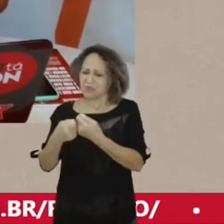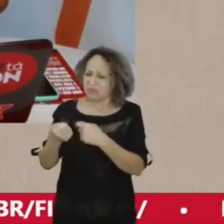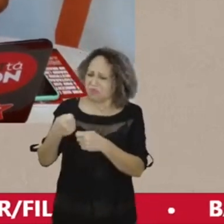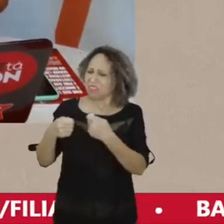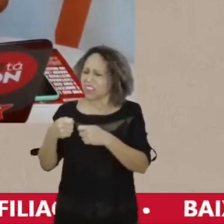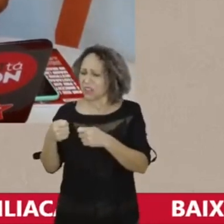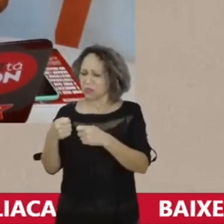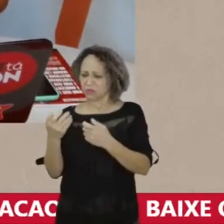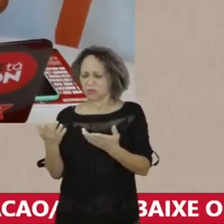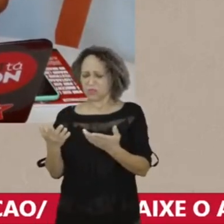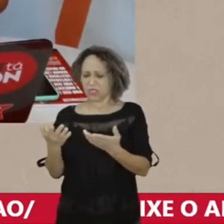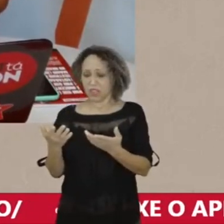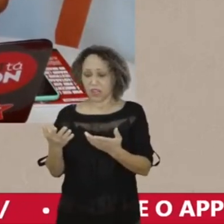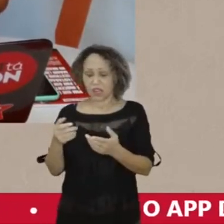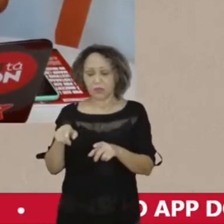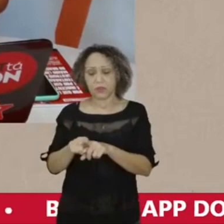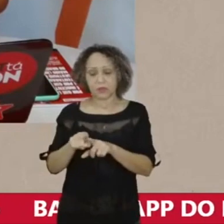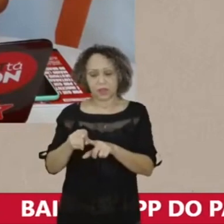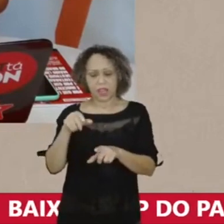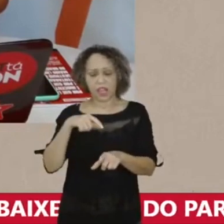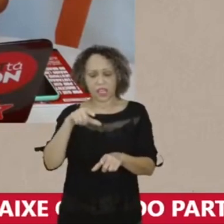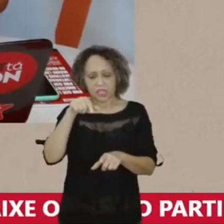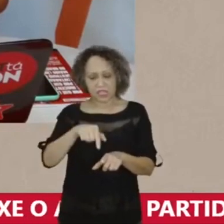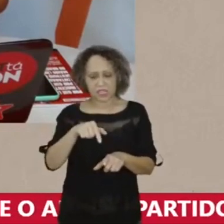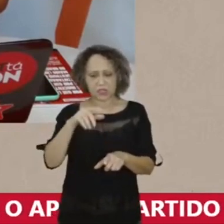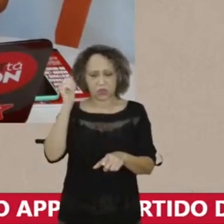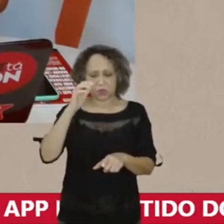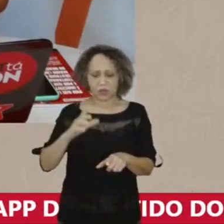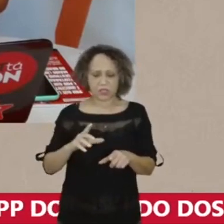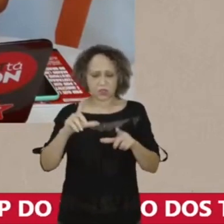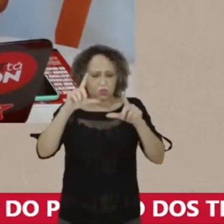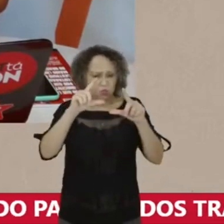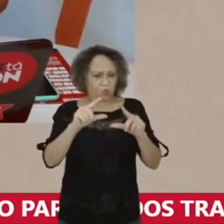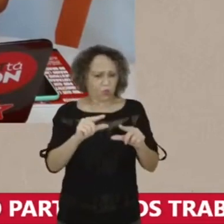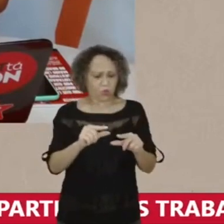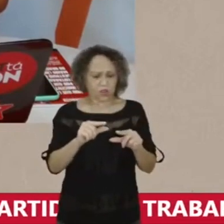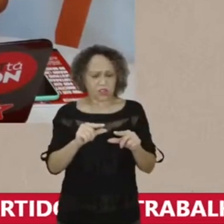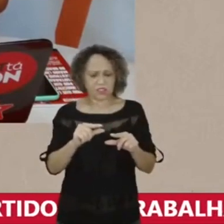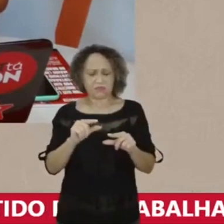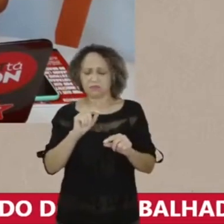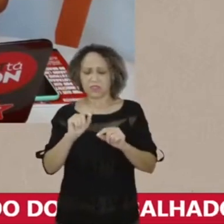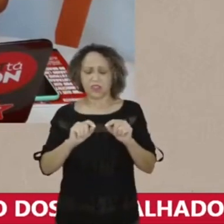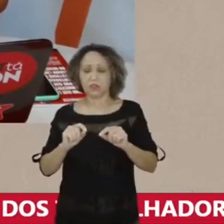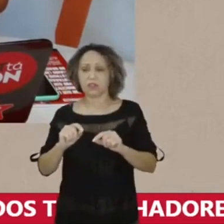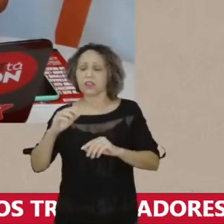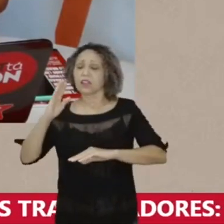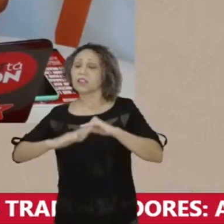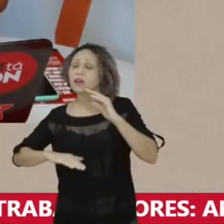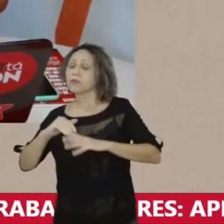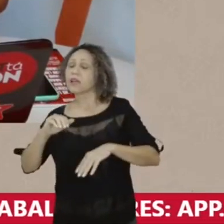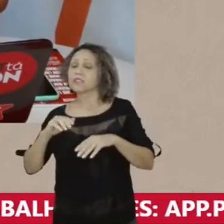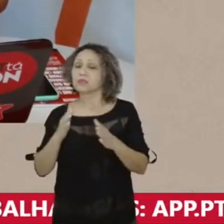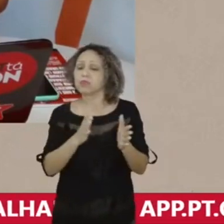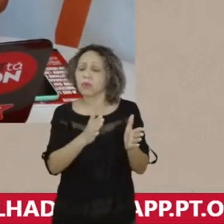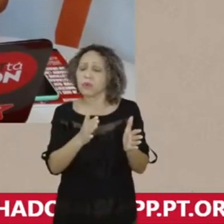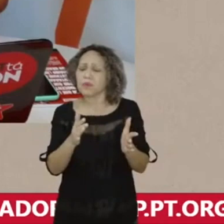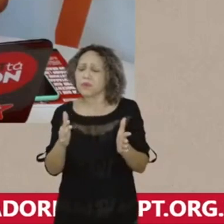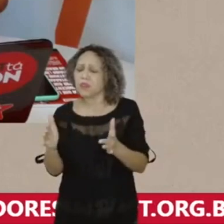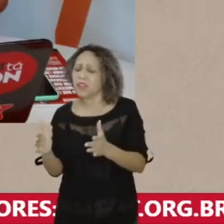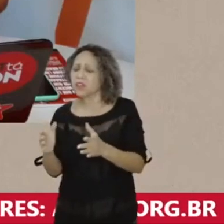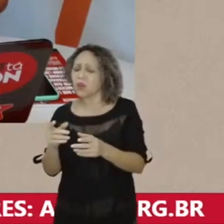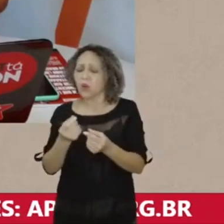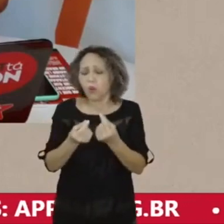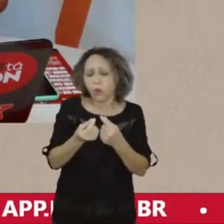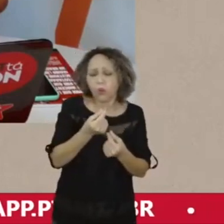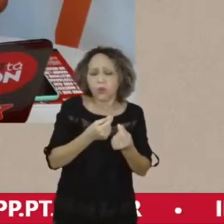se reduzia aqui de maneira que os preços fossem tão baixos. Ou seja, na prática, quando você olha ao longo do tempo, os preços